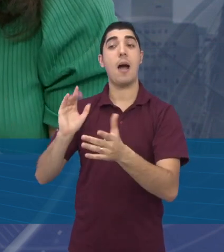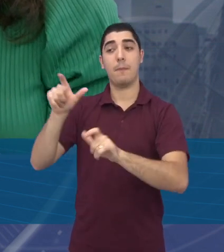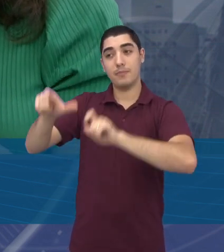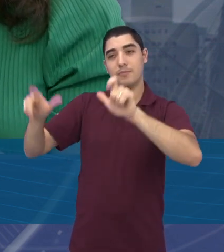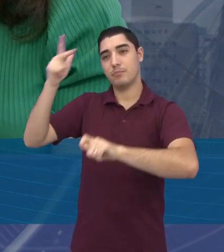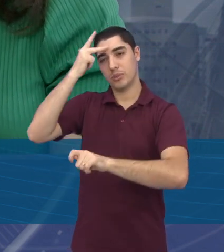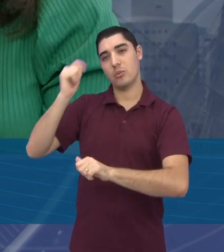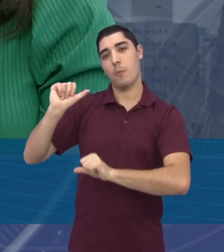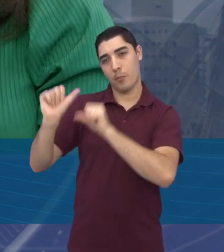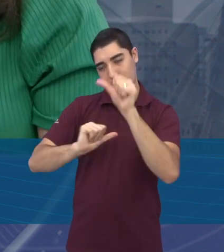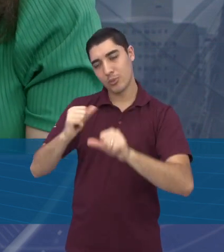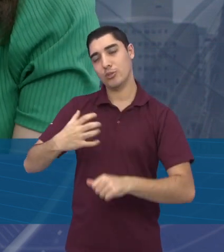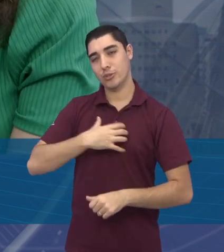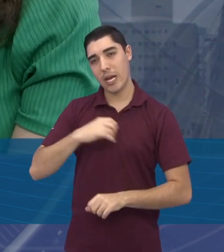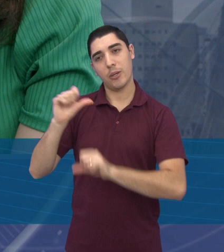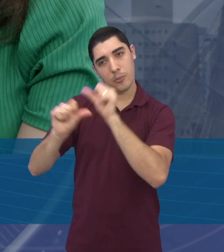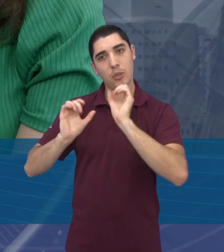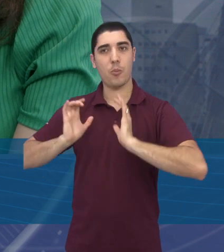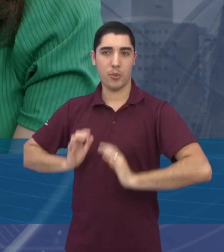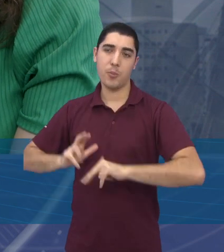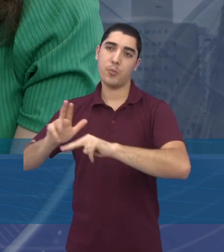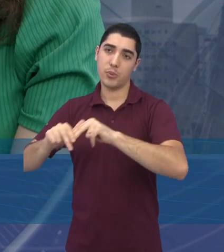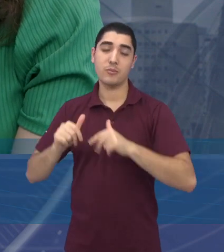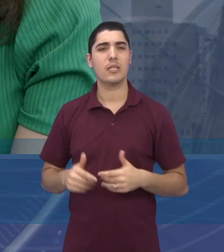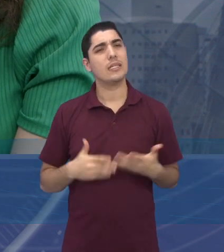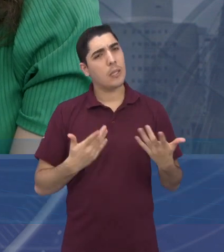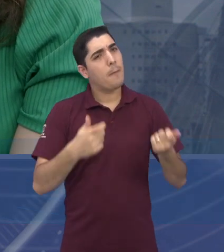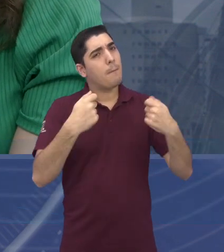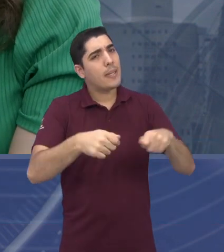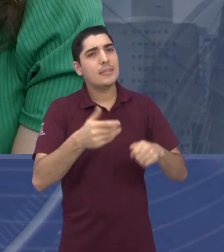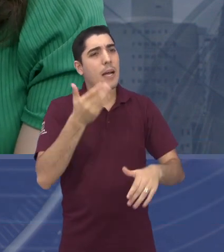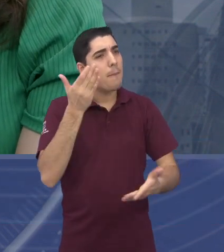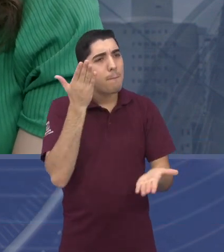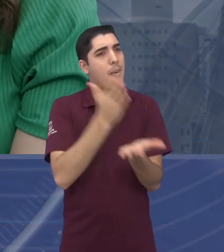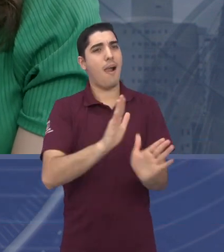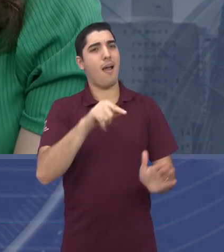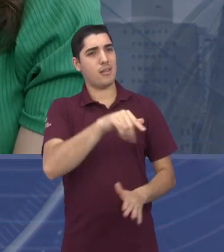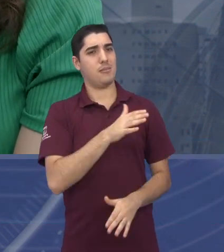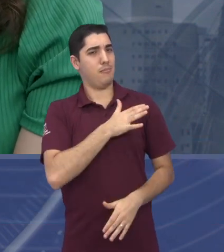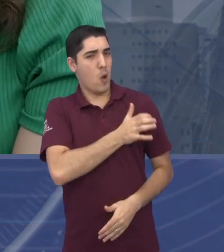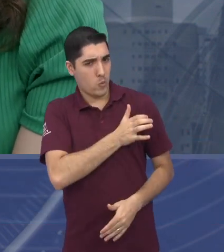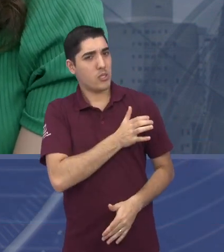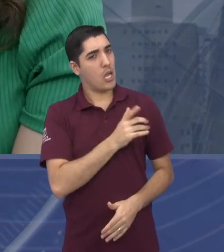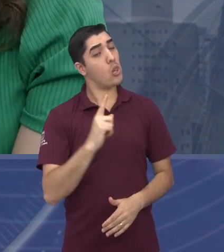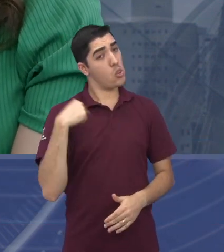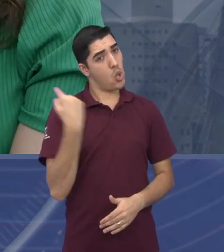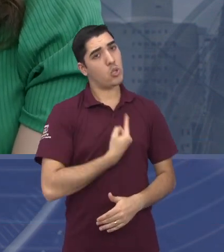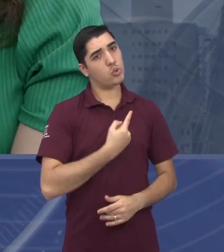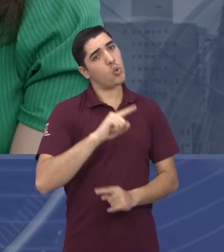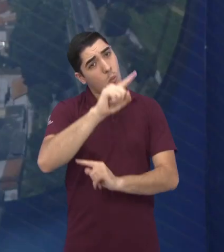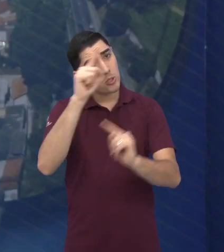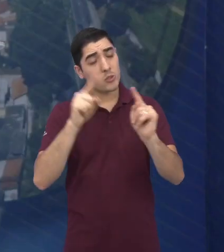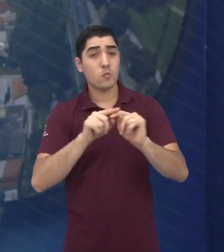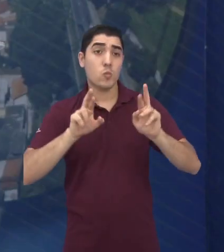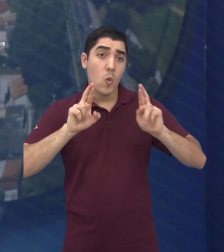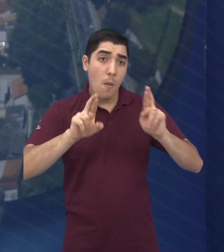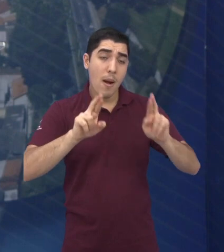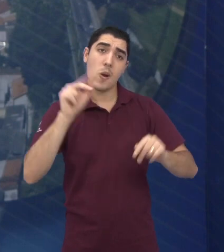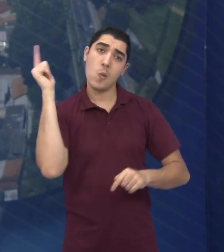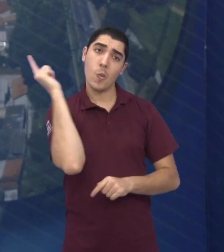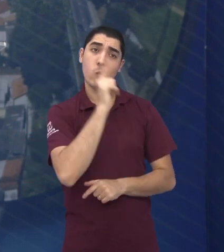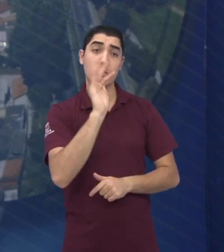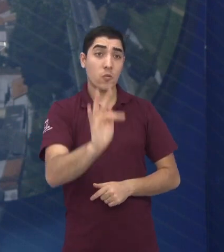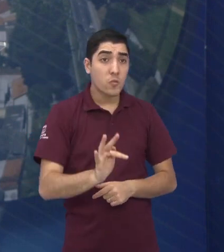gente pensa e como a gente se comporta em relação a eles. E quebrar esse ciclo, né? Quebrar esse ciclo. Que esse é o nosso papel, que a gente